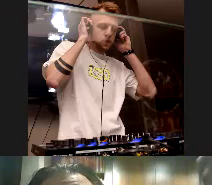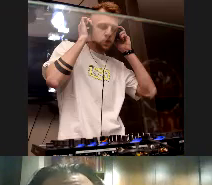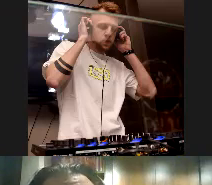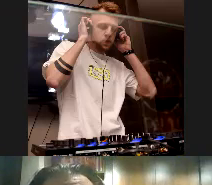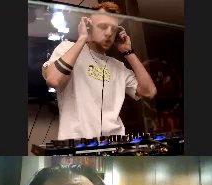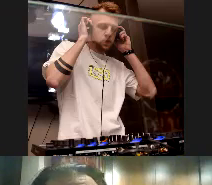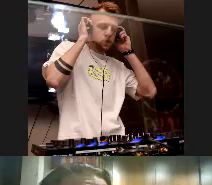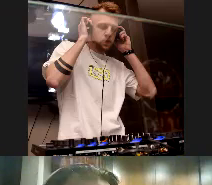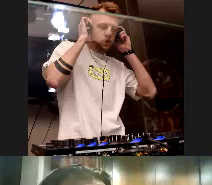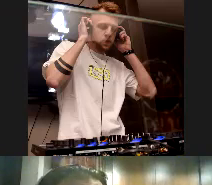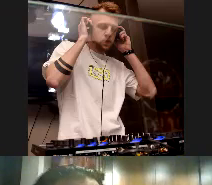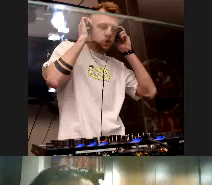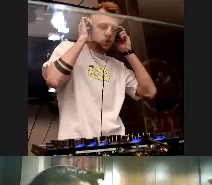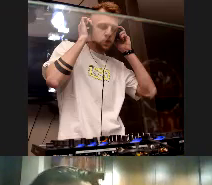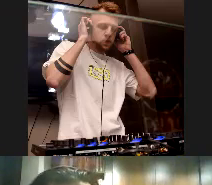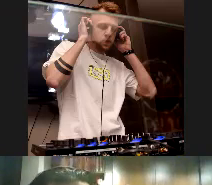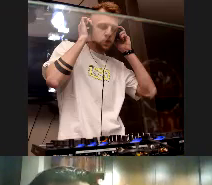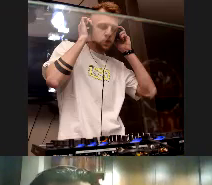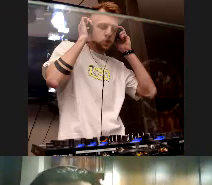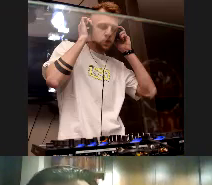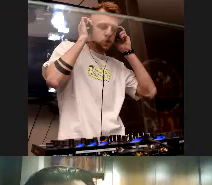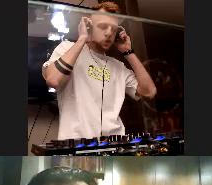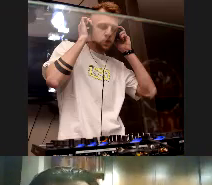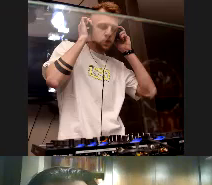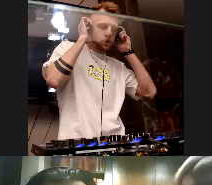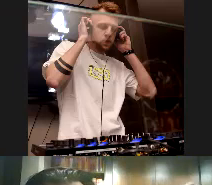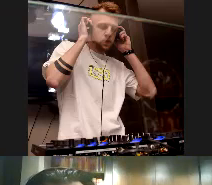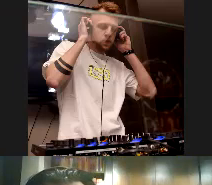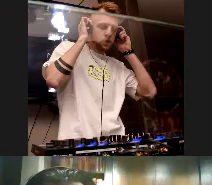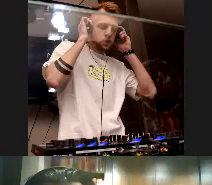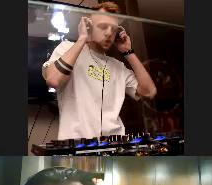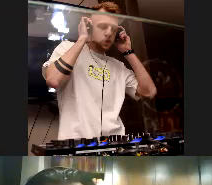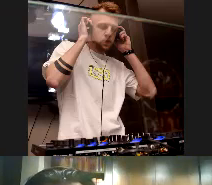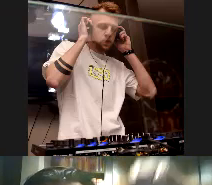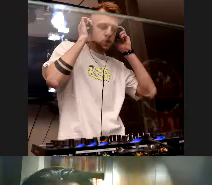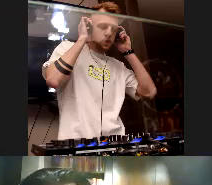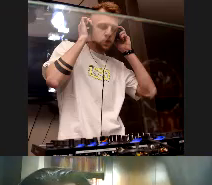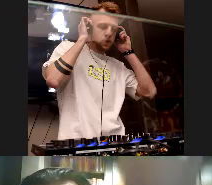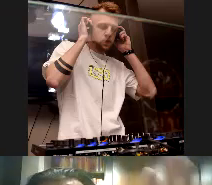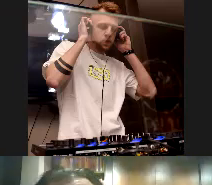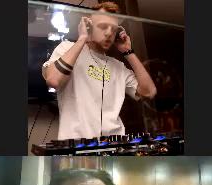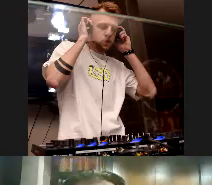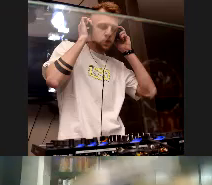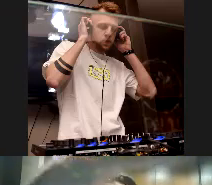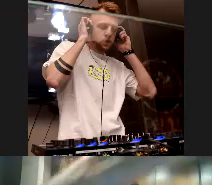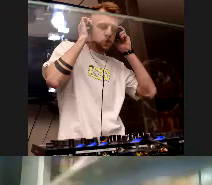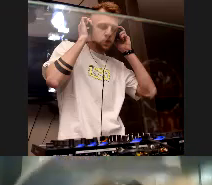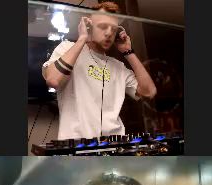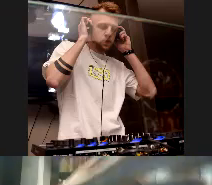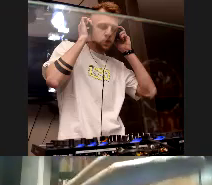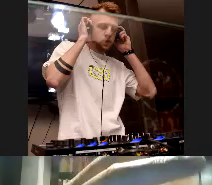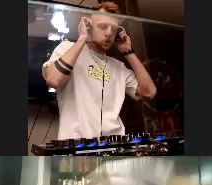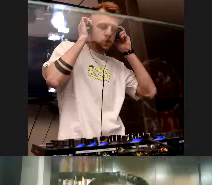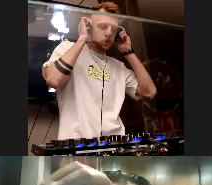tratar e captar a água, saneamento básico 1, capta, trata, distribui. Esse custo